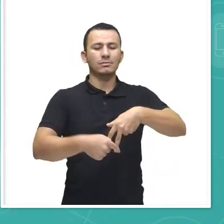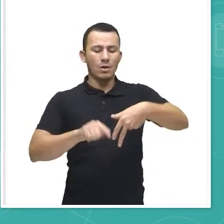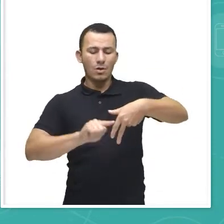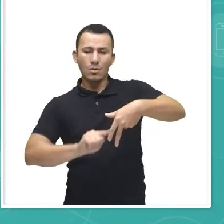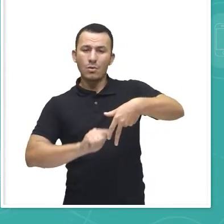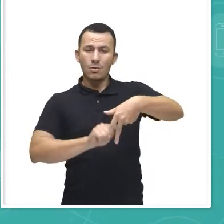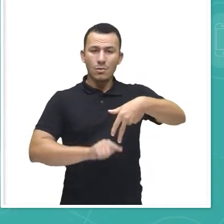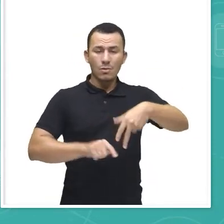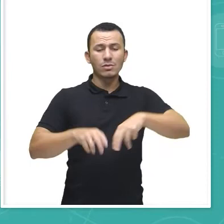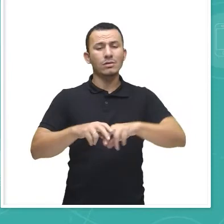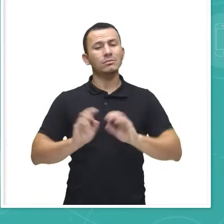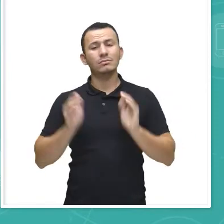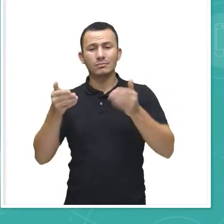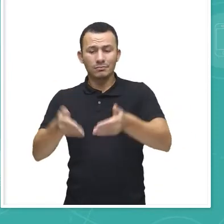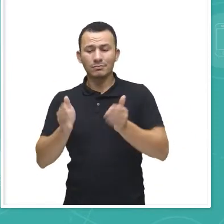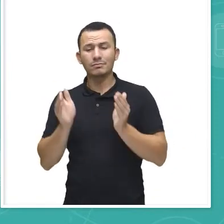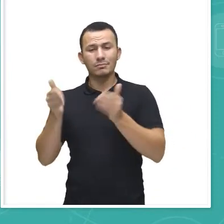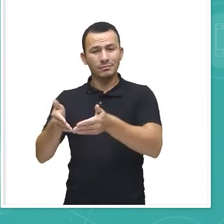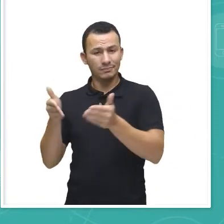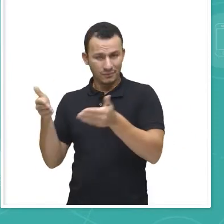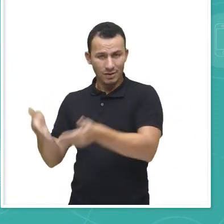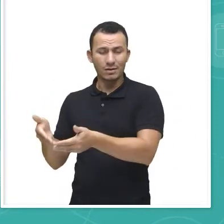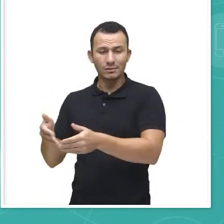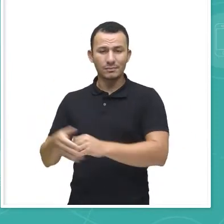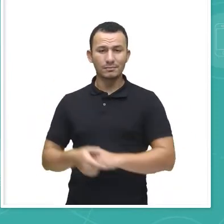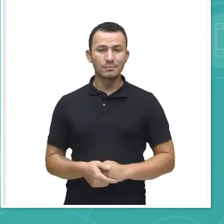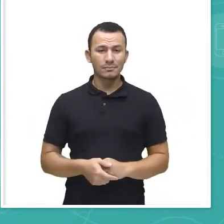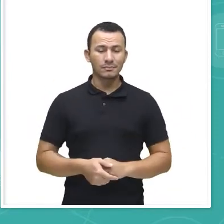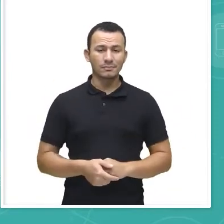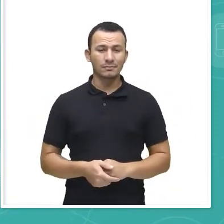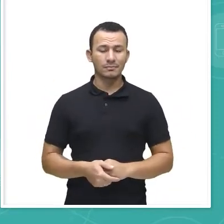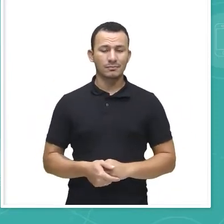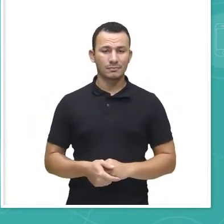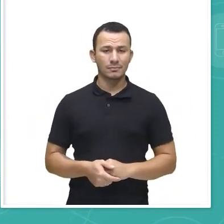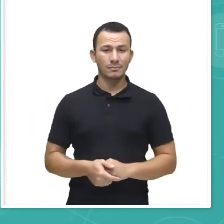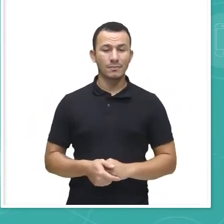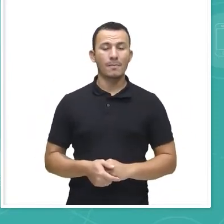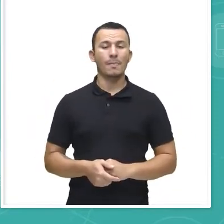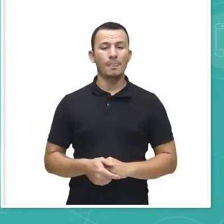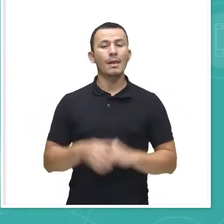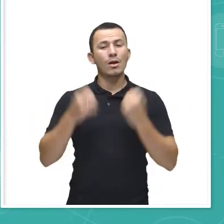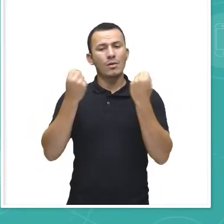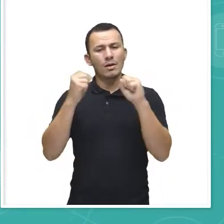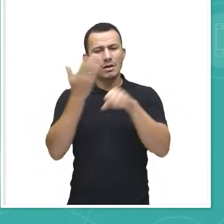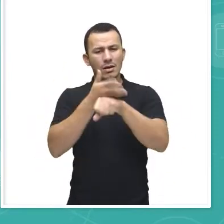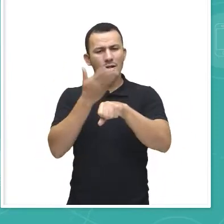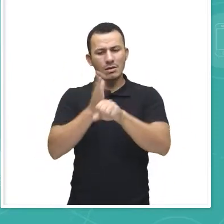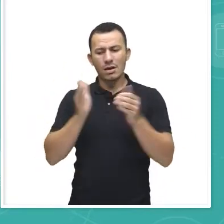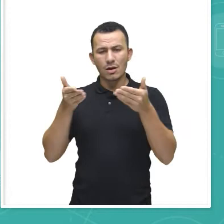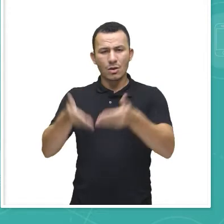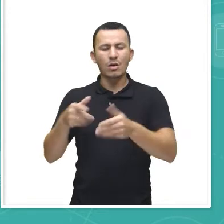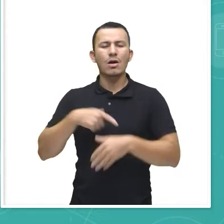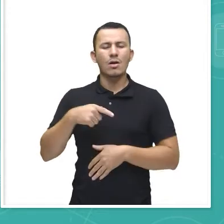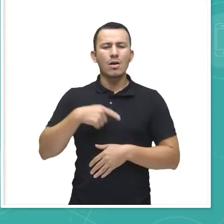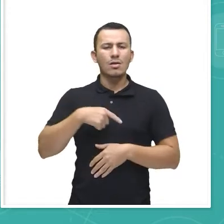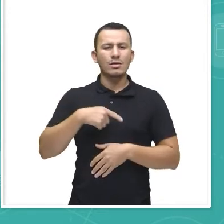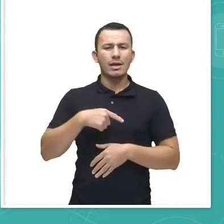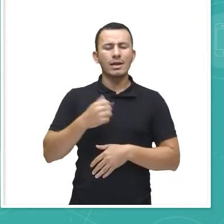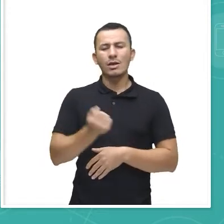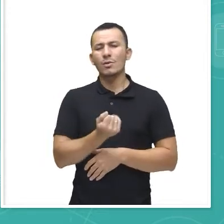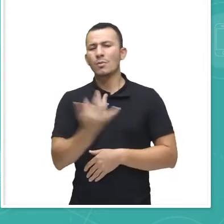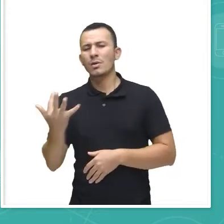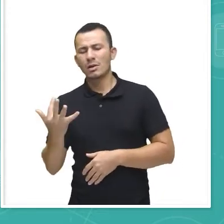esse movimento aí com várias repetições. Então, os exercícios localizados priorizam séries para cada segmento